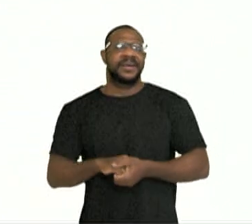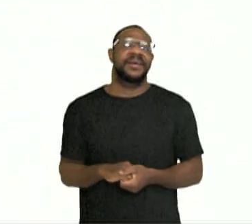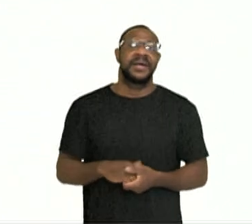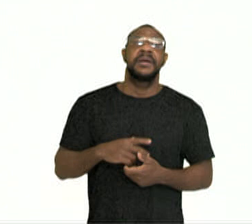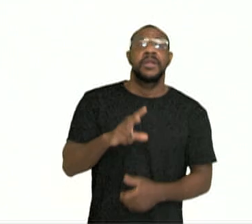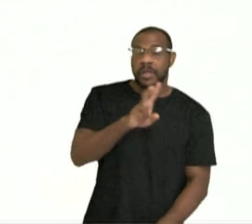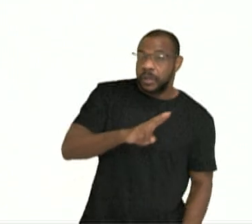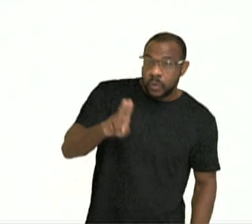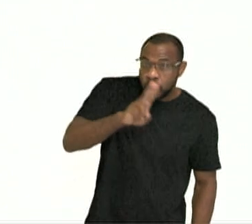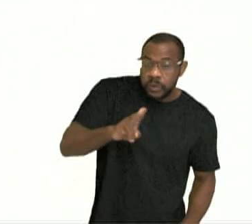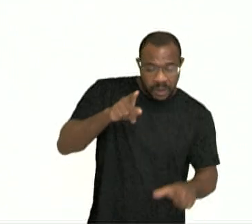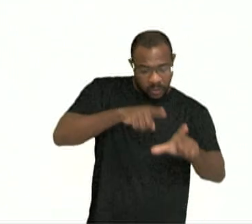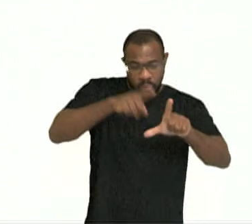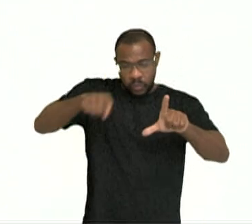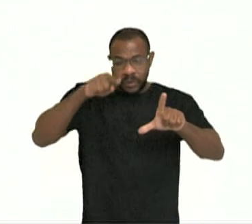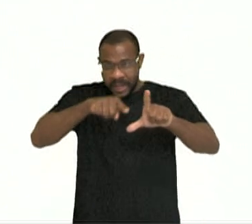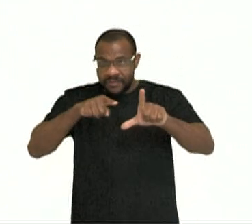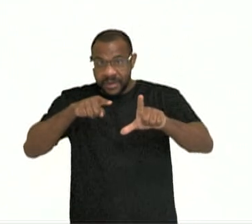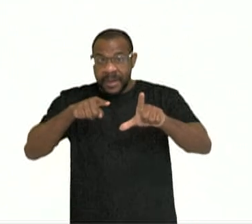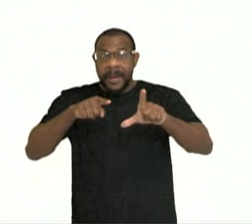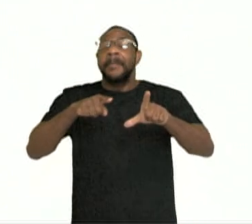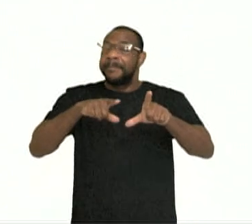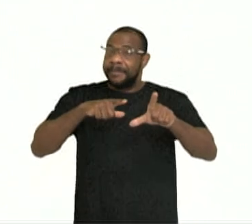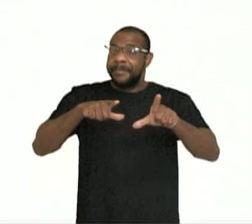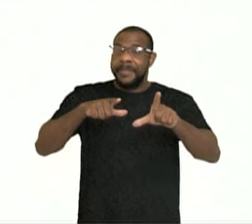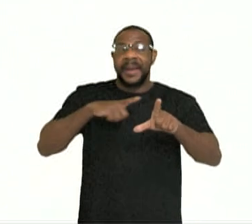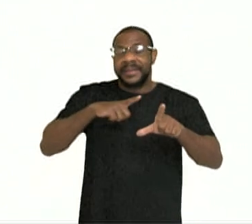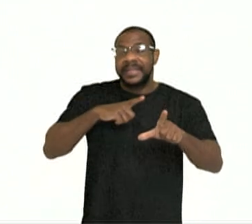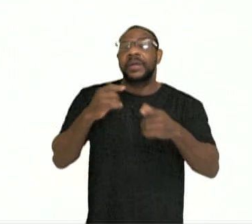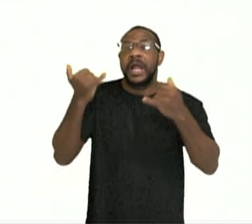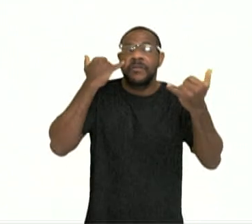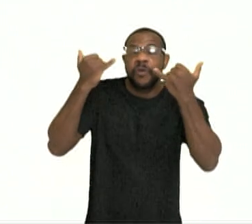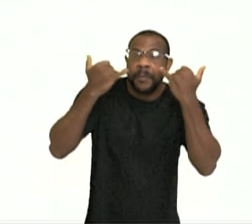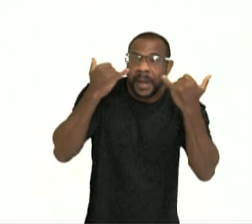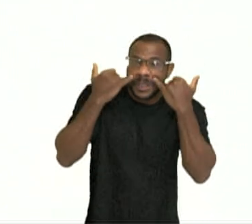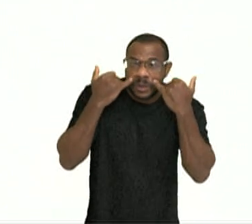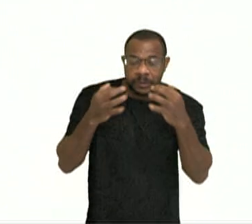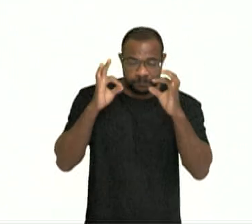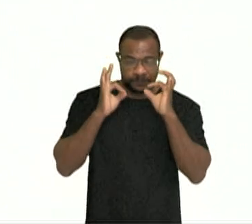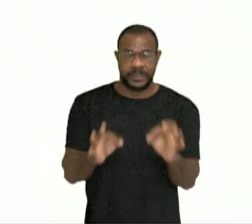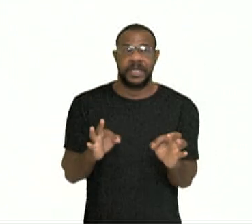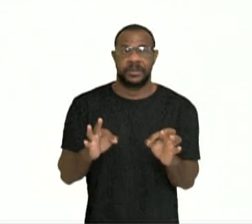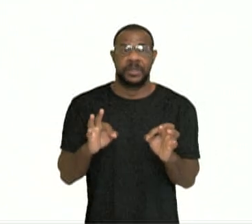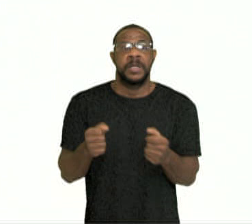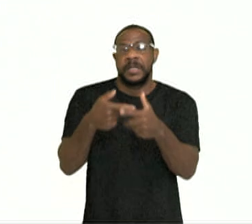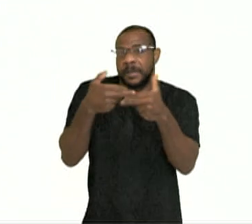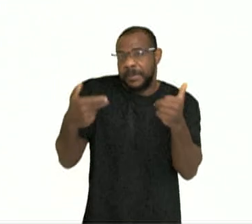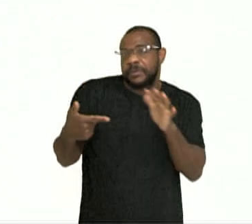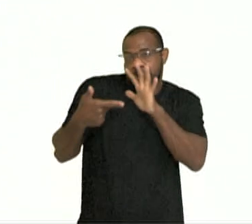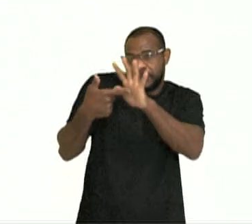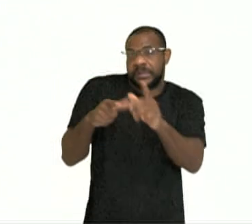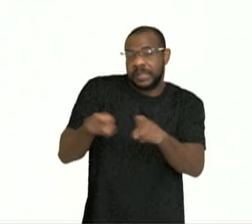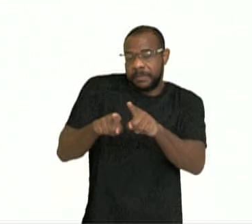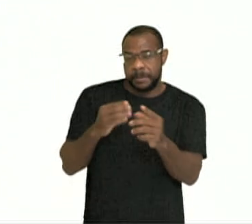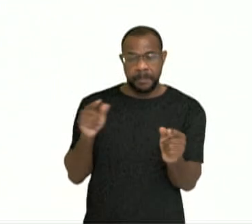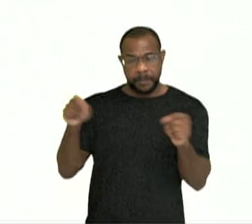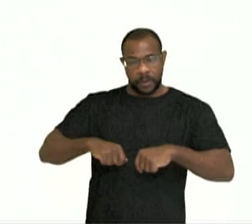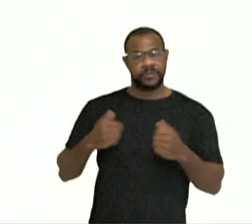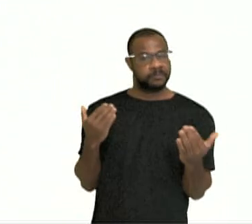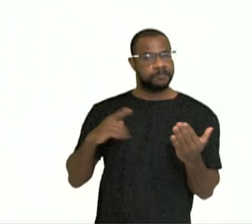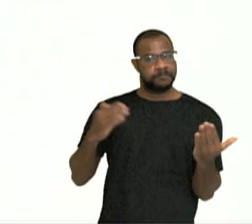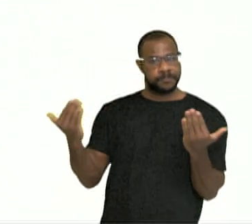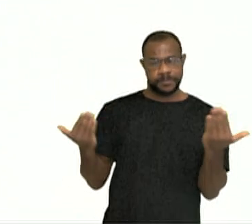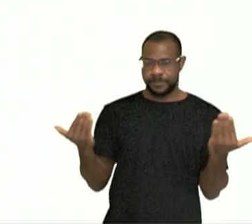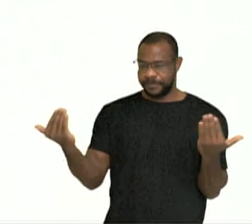para sistematizar esses dados, esses elementos que são apresentados ali e também as comparações que podem haver,